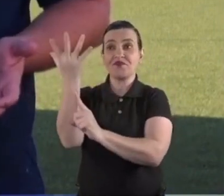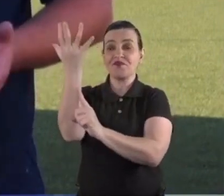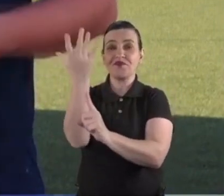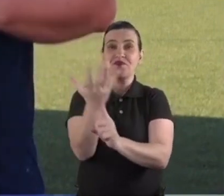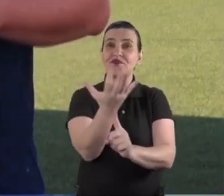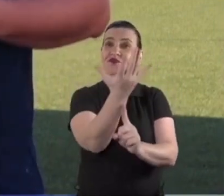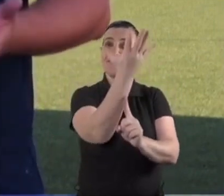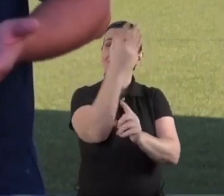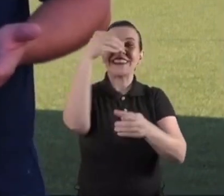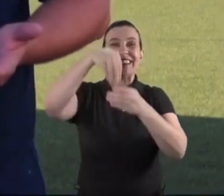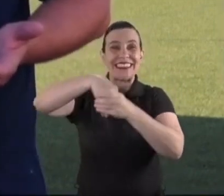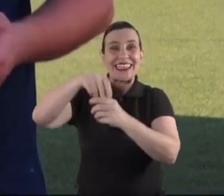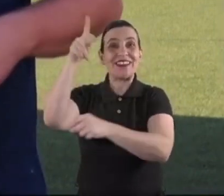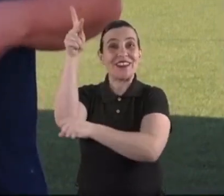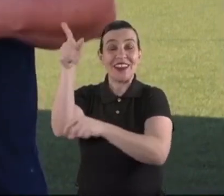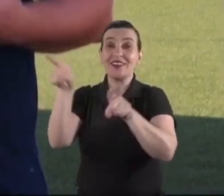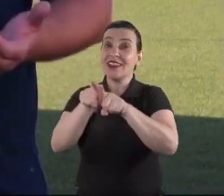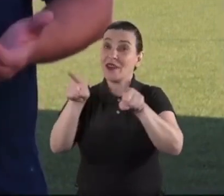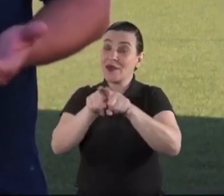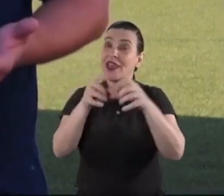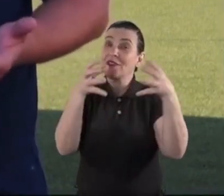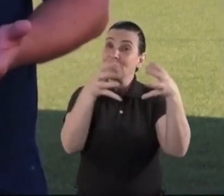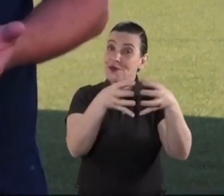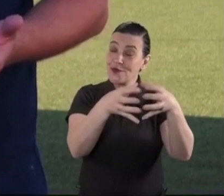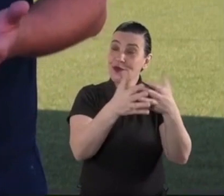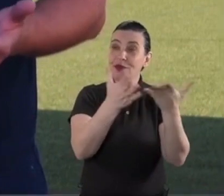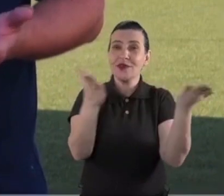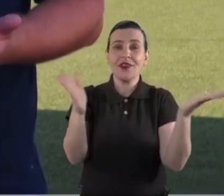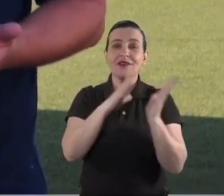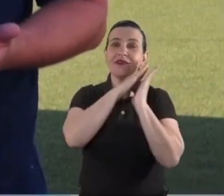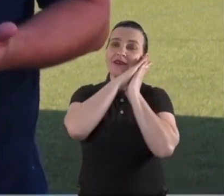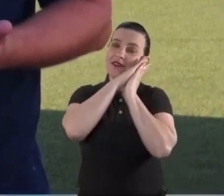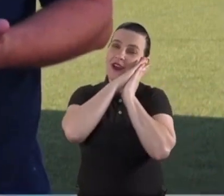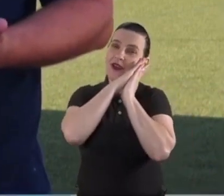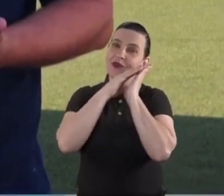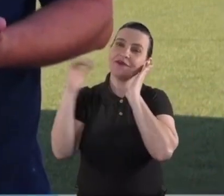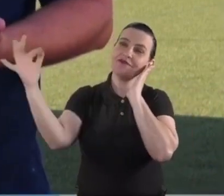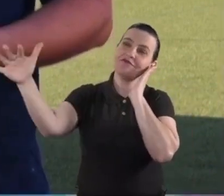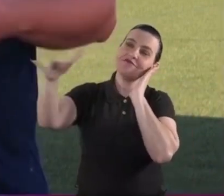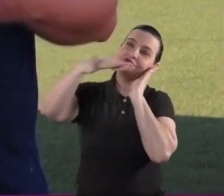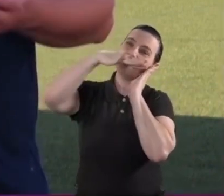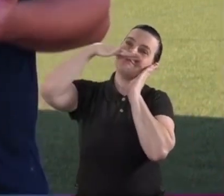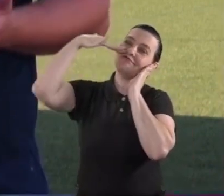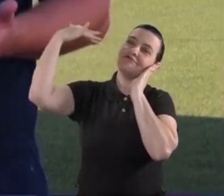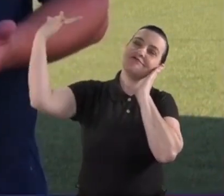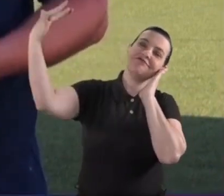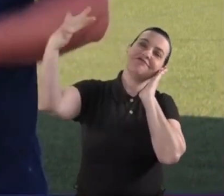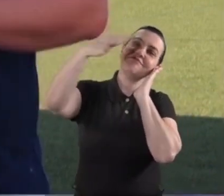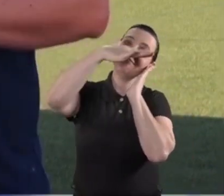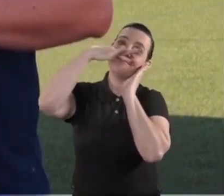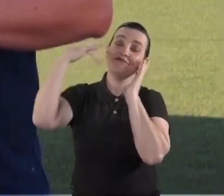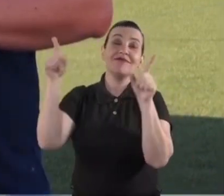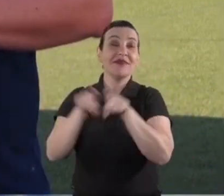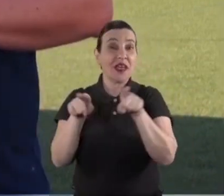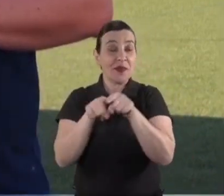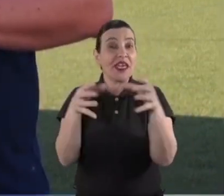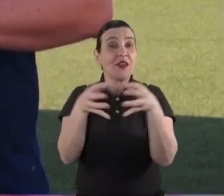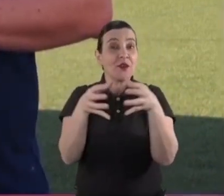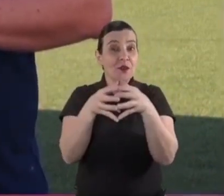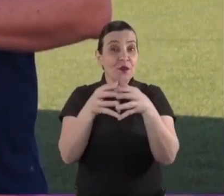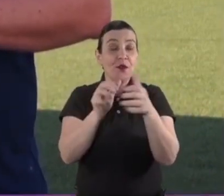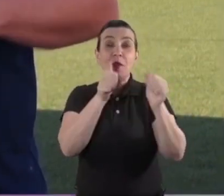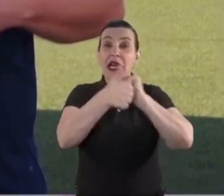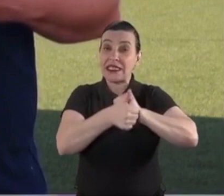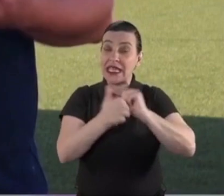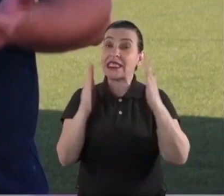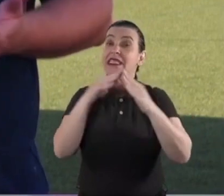dos hotéis e até no próprio clube, e todos os atletas dormem sob o efeito do óleo essencial. E muitos atletas também usam esses difusores